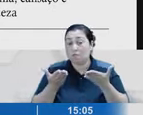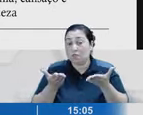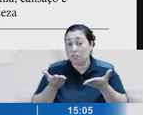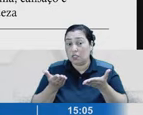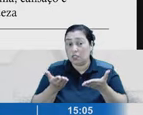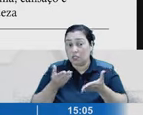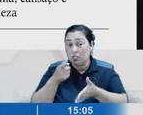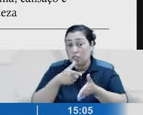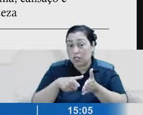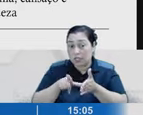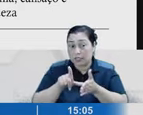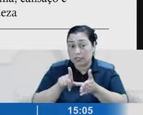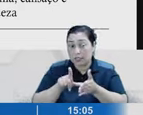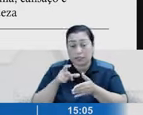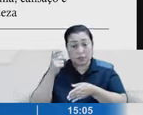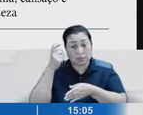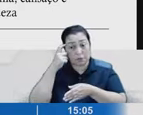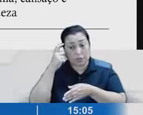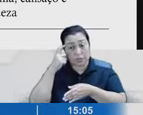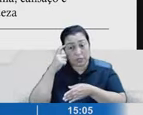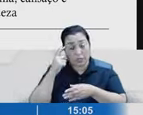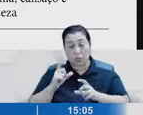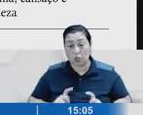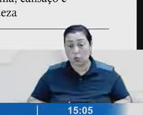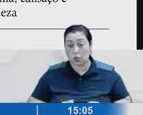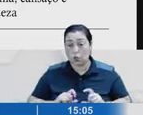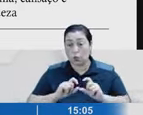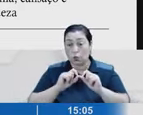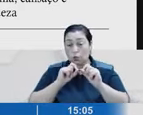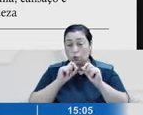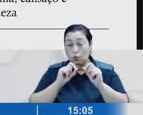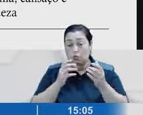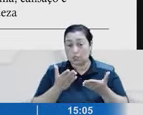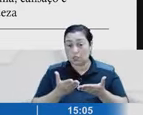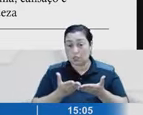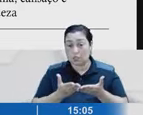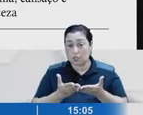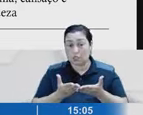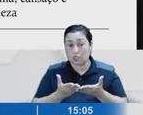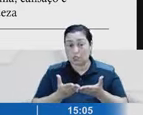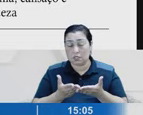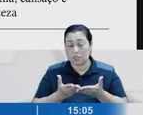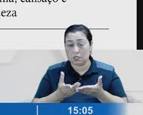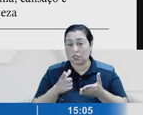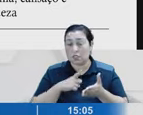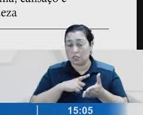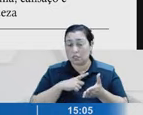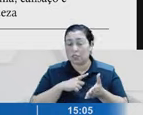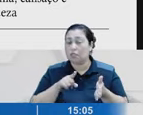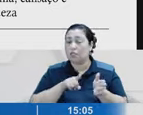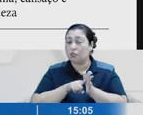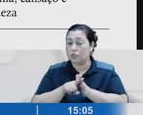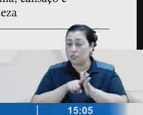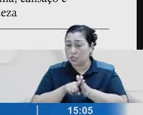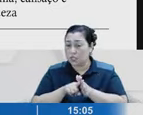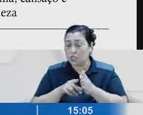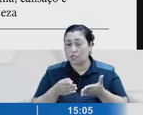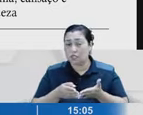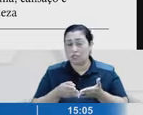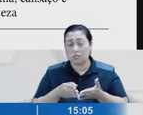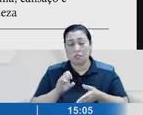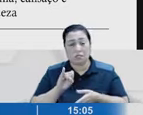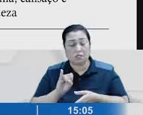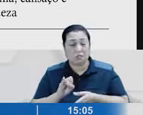alteração, antes de se pensar no câncer, por conta da alteração do hábito intestinal, a gente tem que investigar, né? Estou tomando